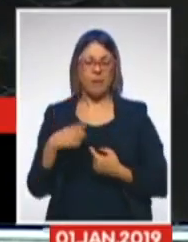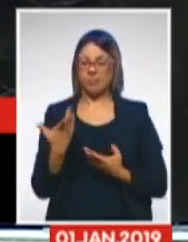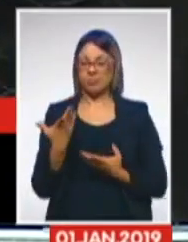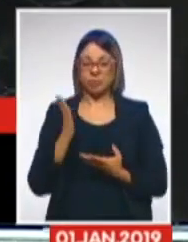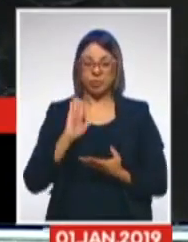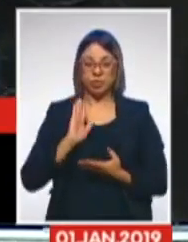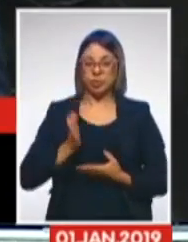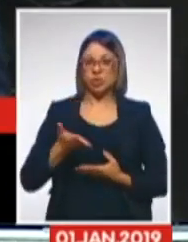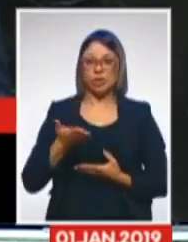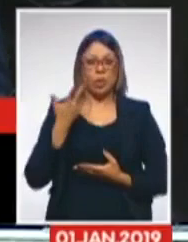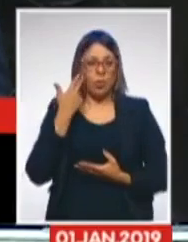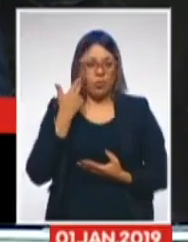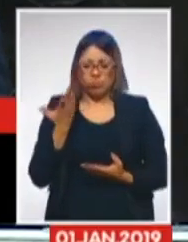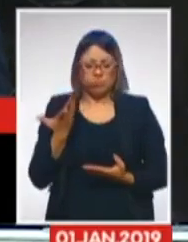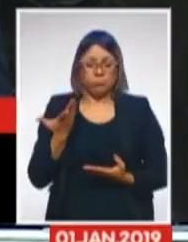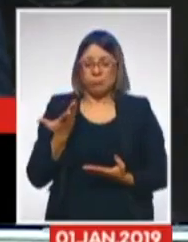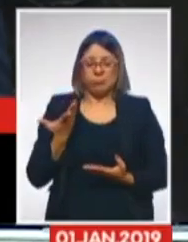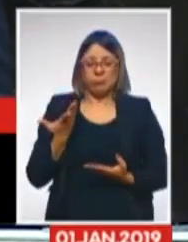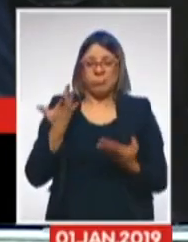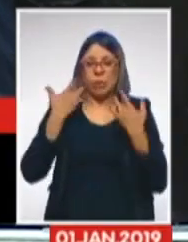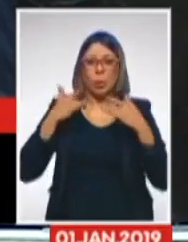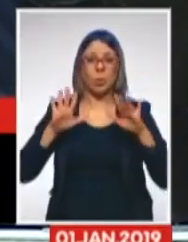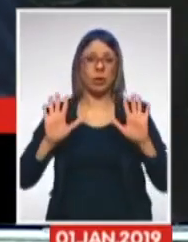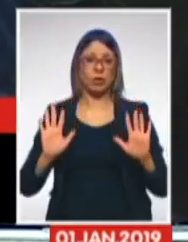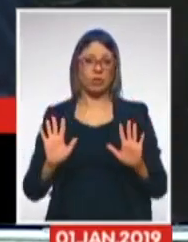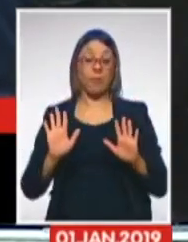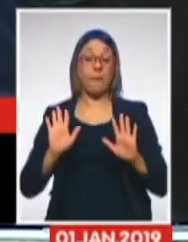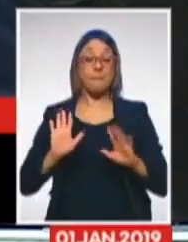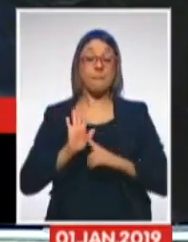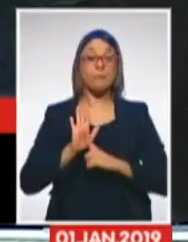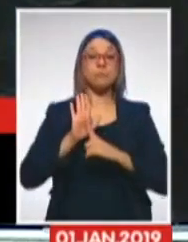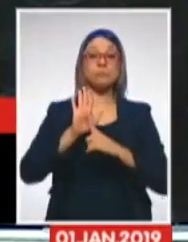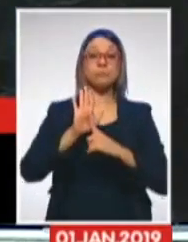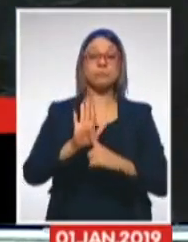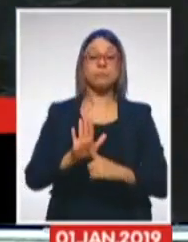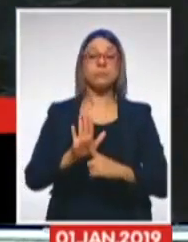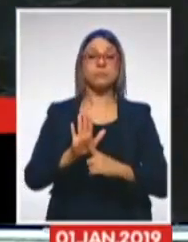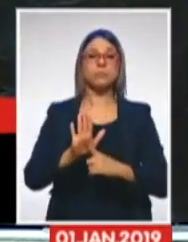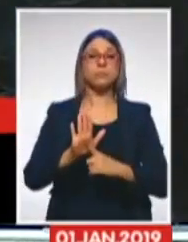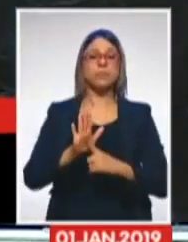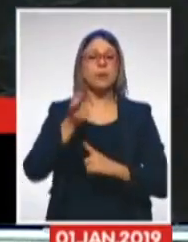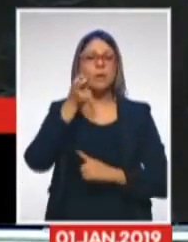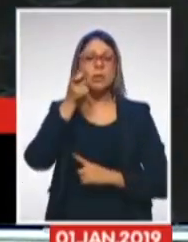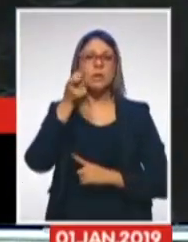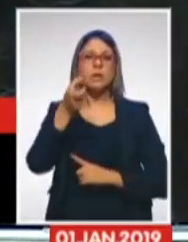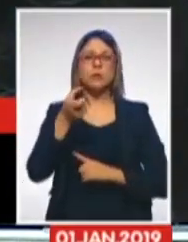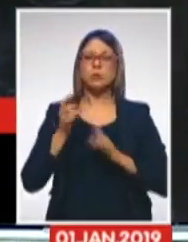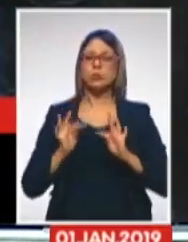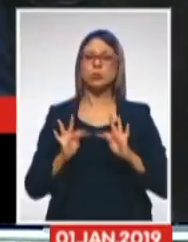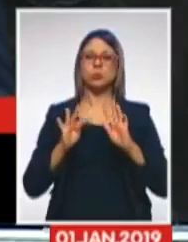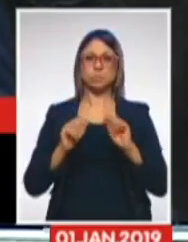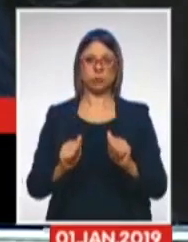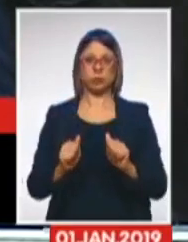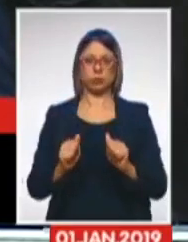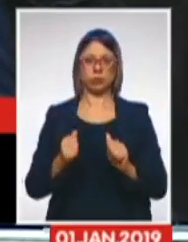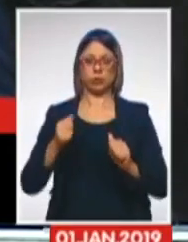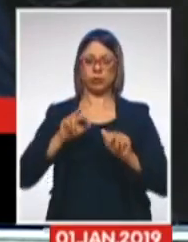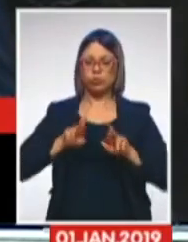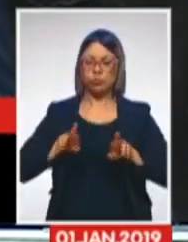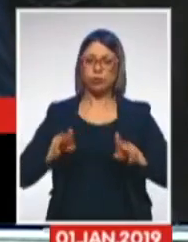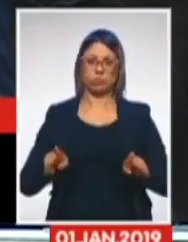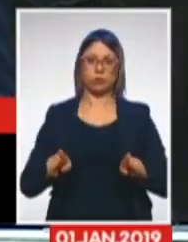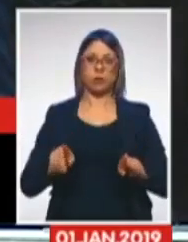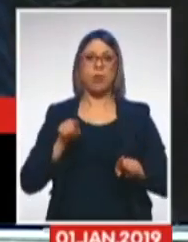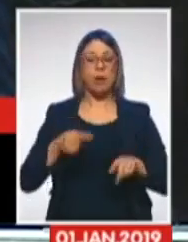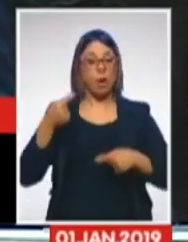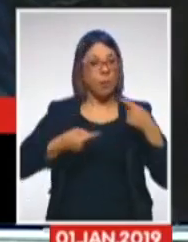natureza, à medida que expresse a defesa de interesses coletivos e difusos. Essa é a